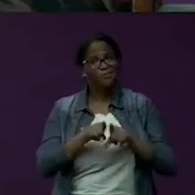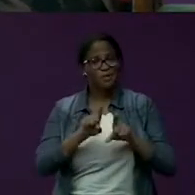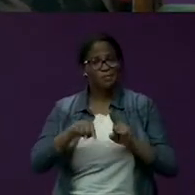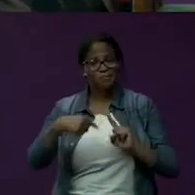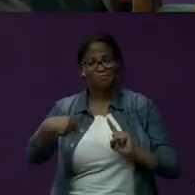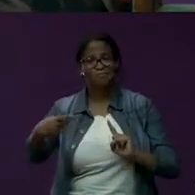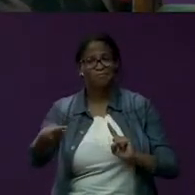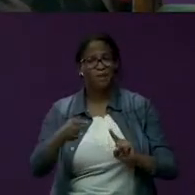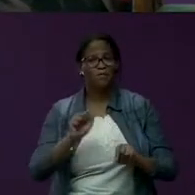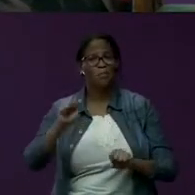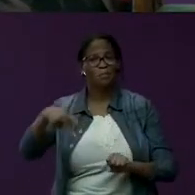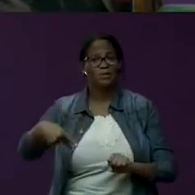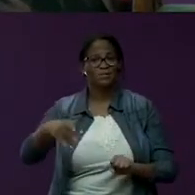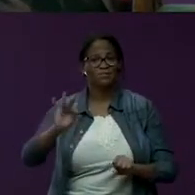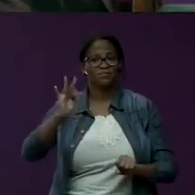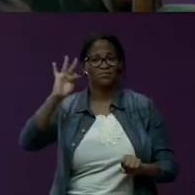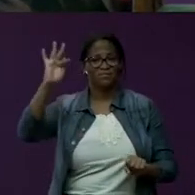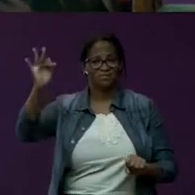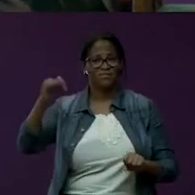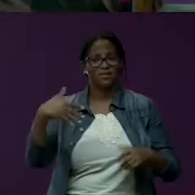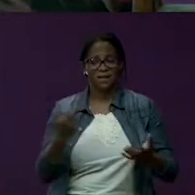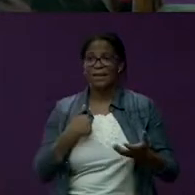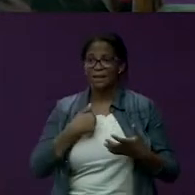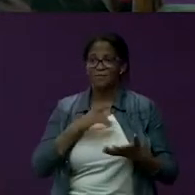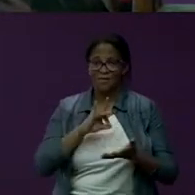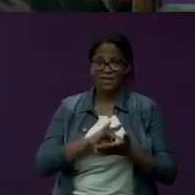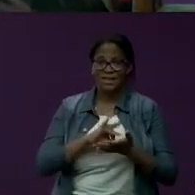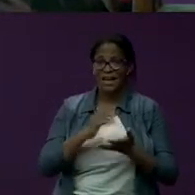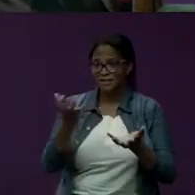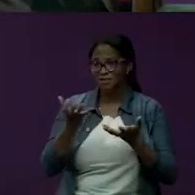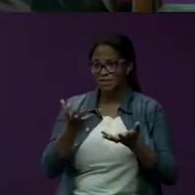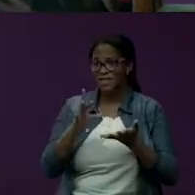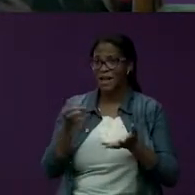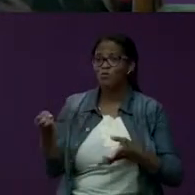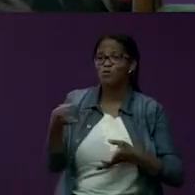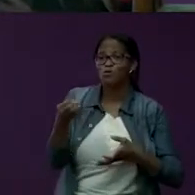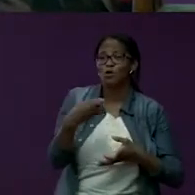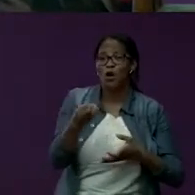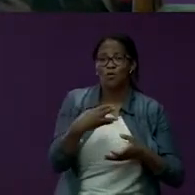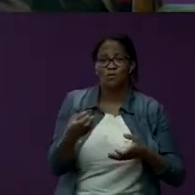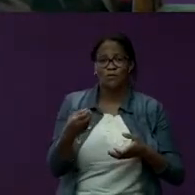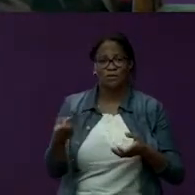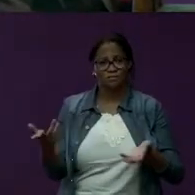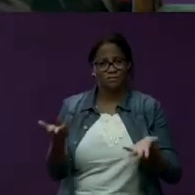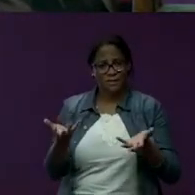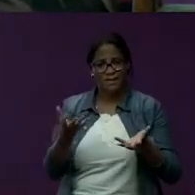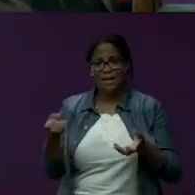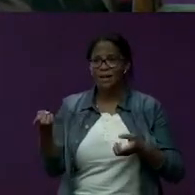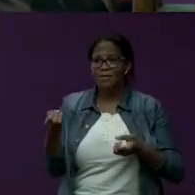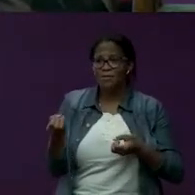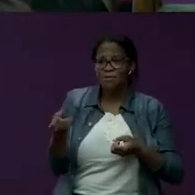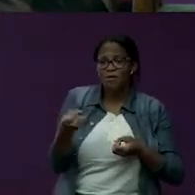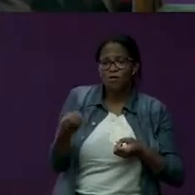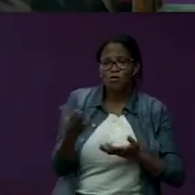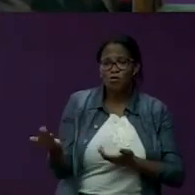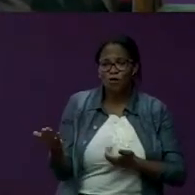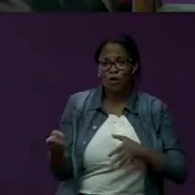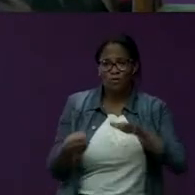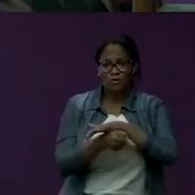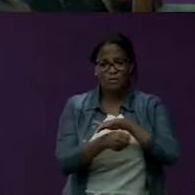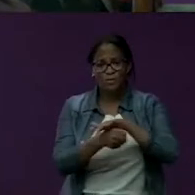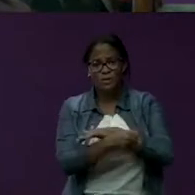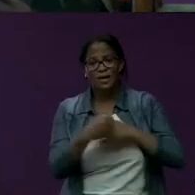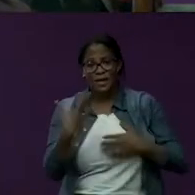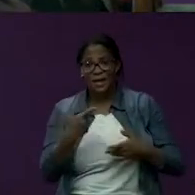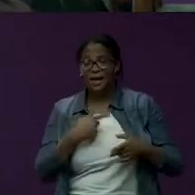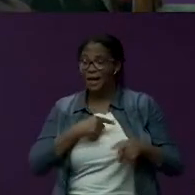aposentar em breve, então eu também quero muito os novos. E quero muito os novos em muitos